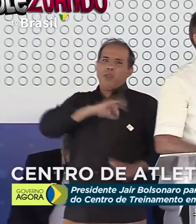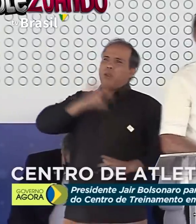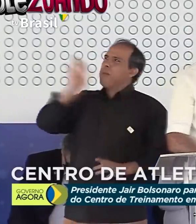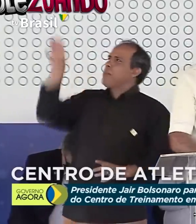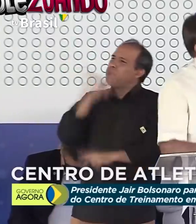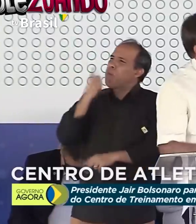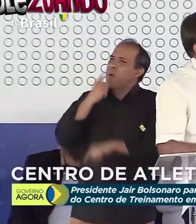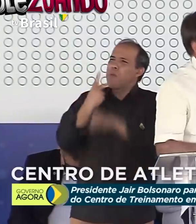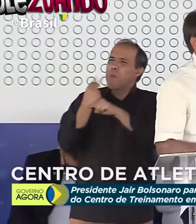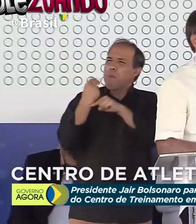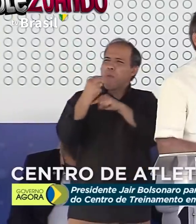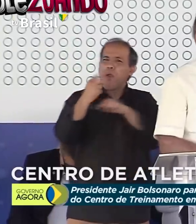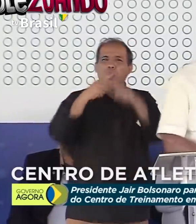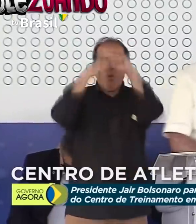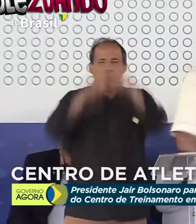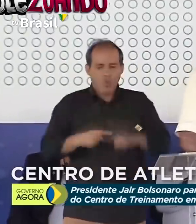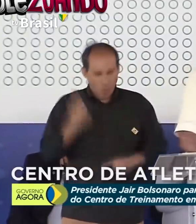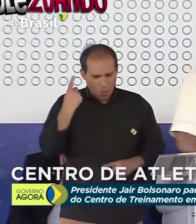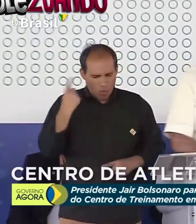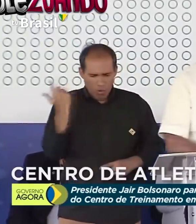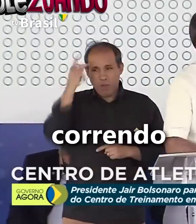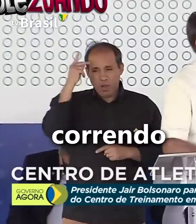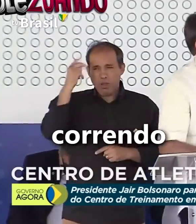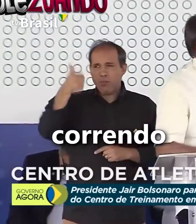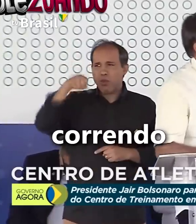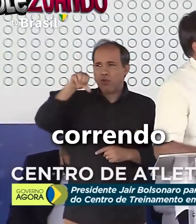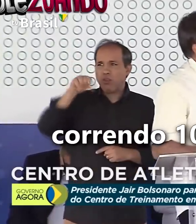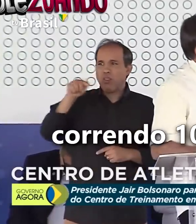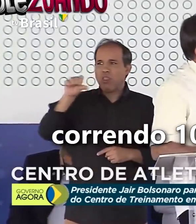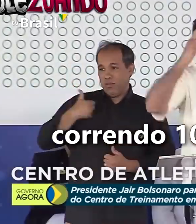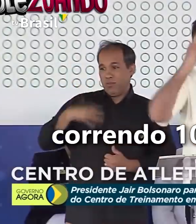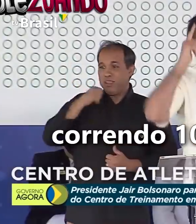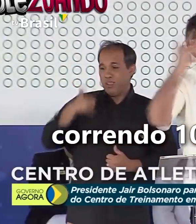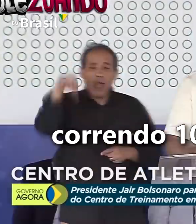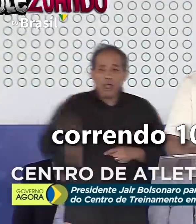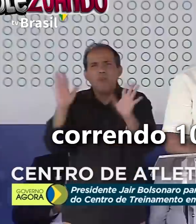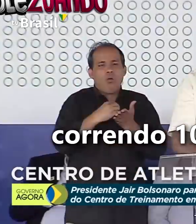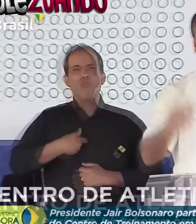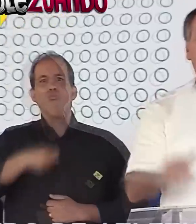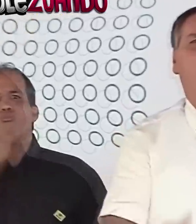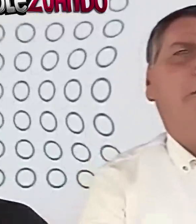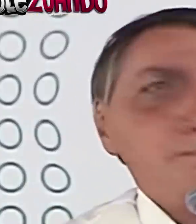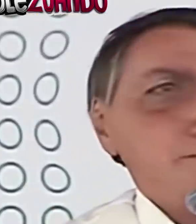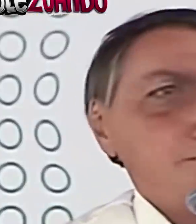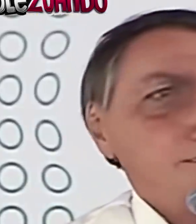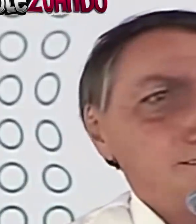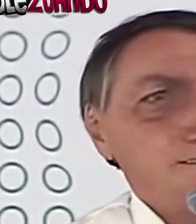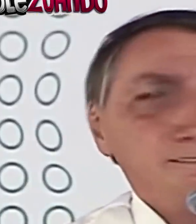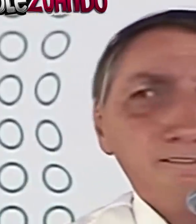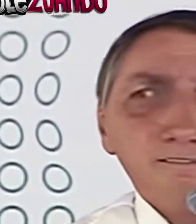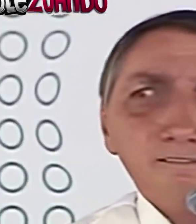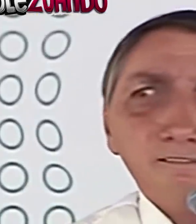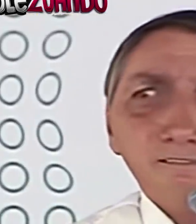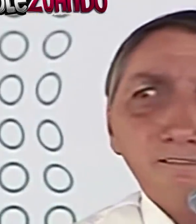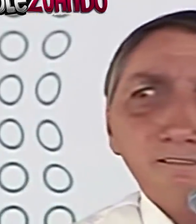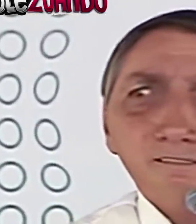tua, obviamente. Uma eu ganhei em Eldorado Paulista, correndo 10 centímetros.